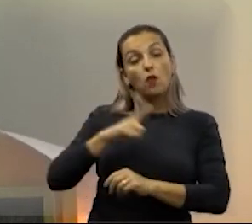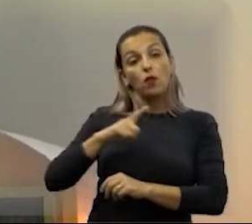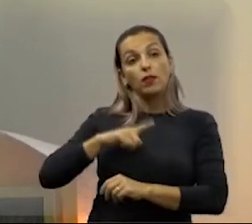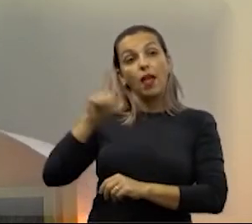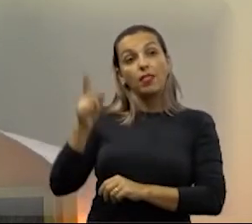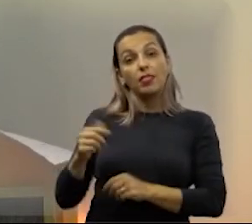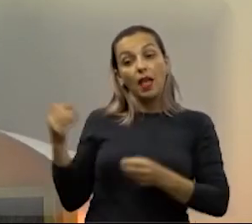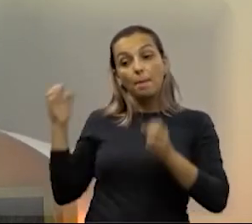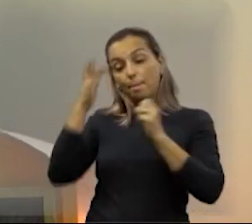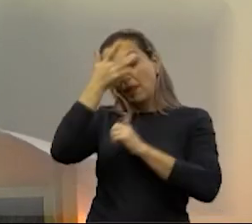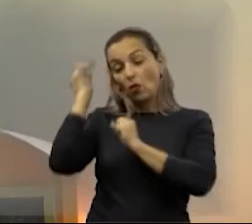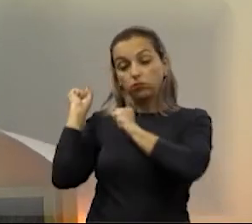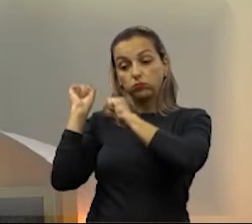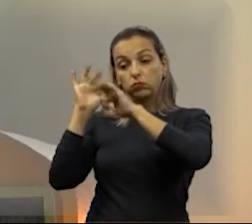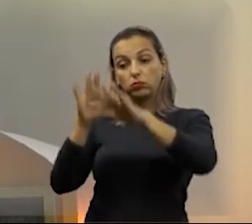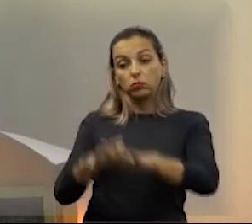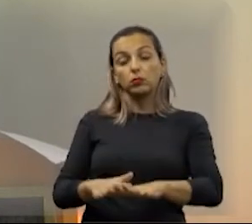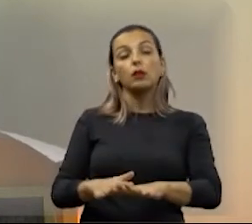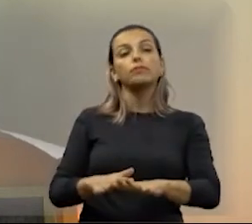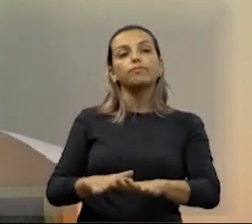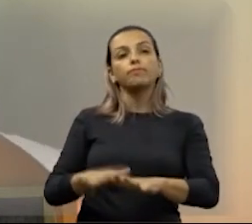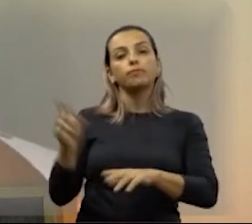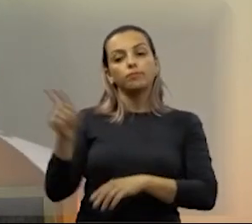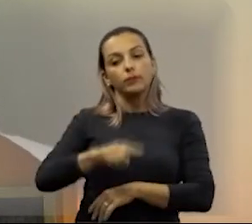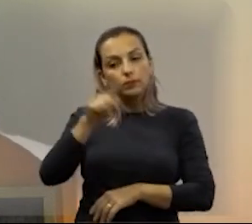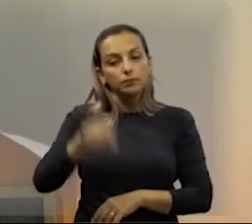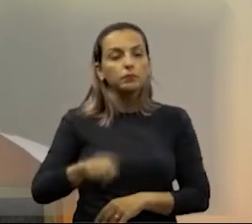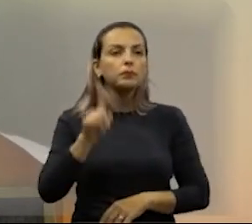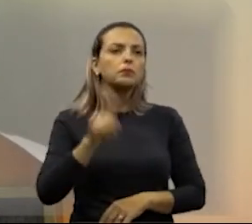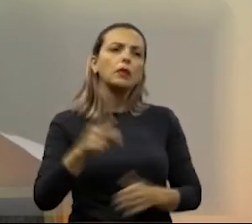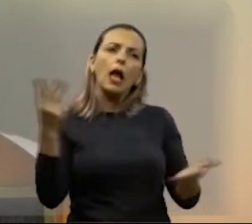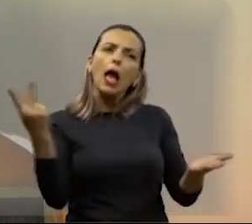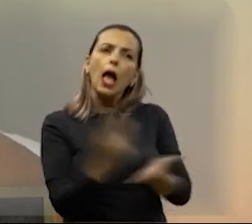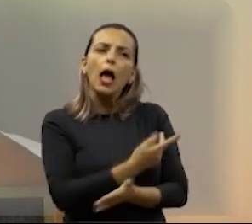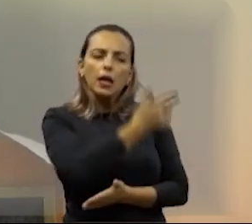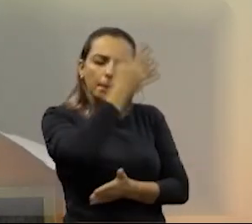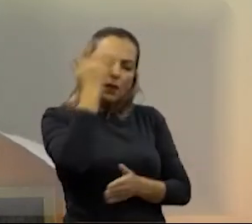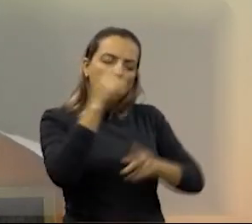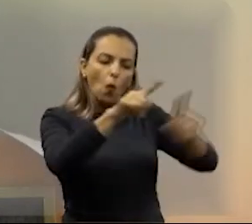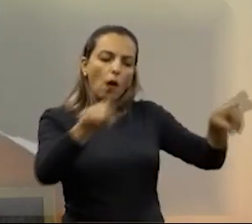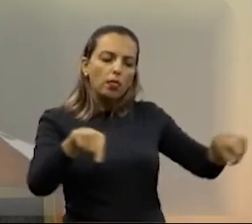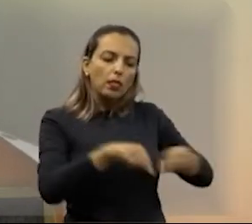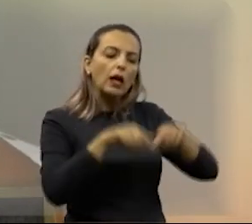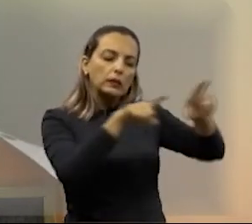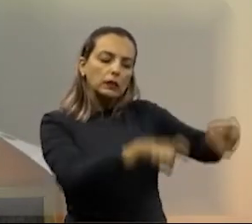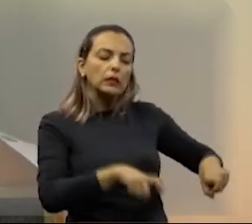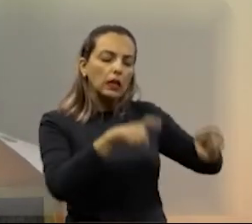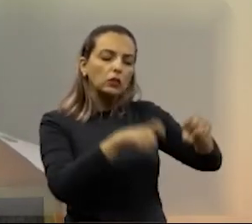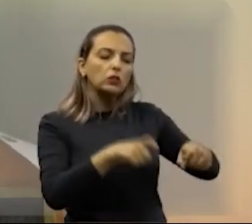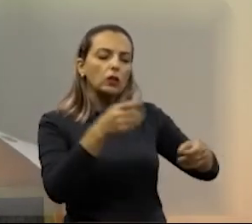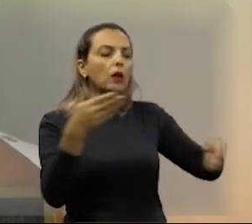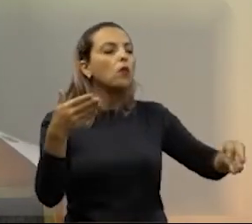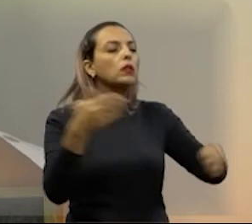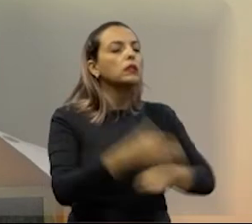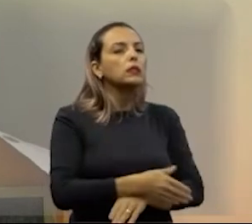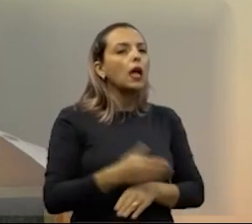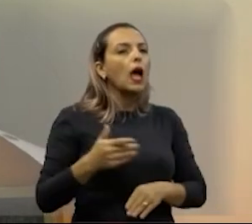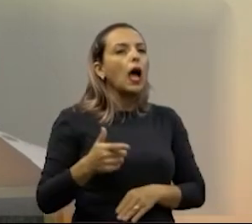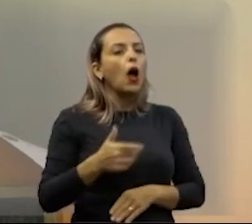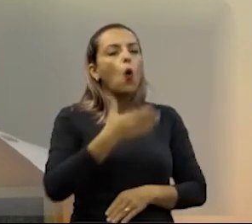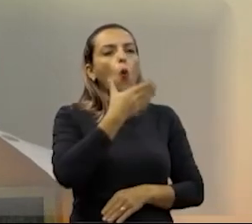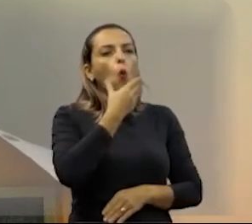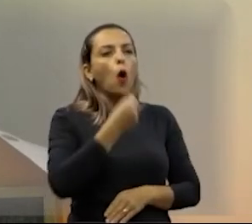é justo. Você está com a sua família no sítio, vem bandidos, coloca a sua família de refém e você não tem como se